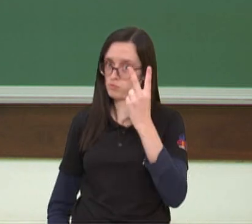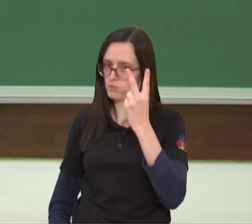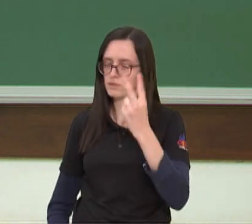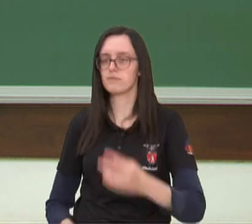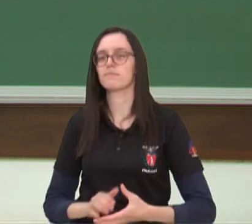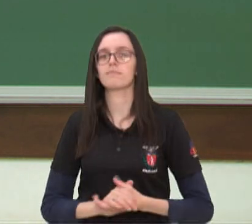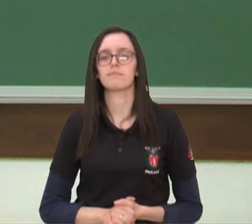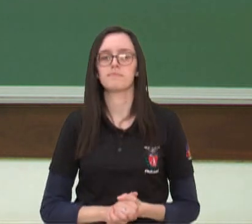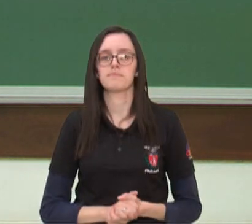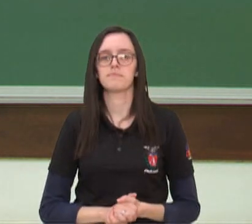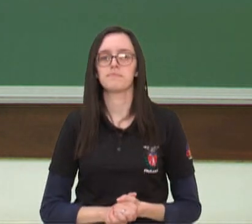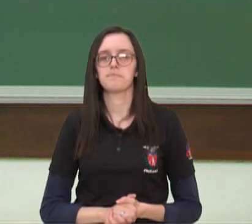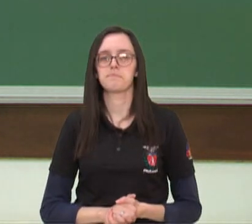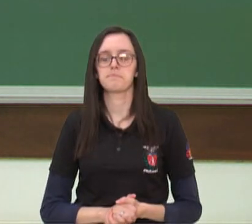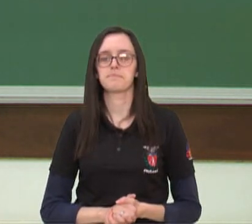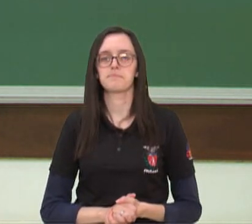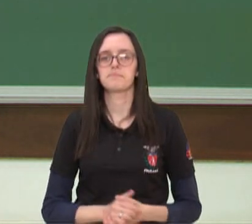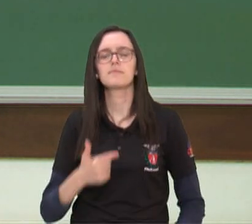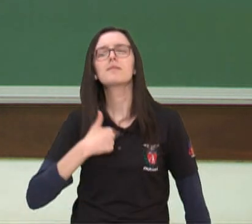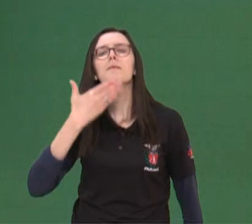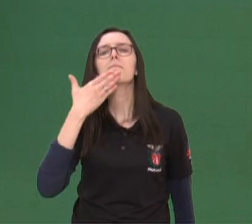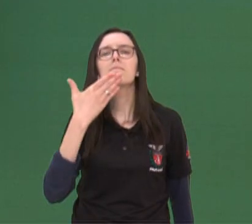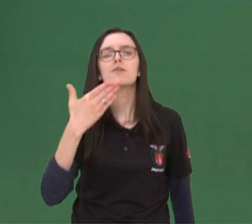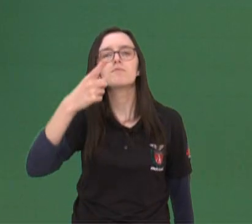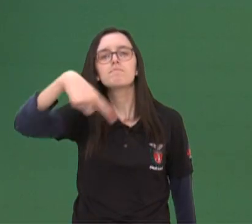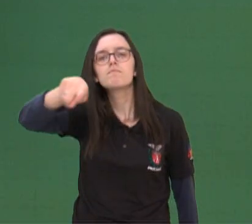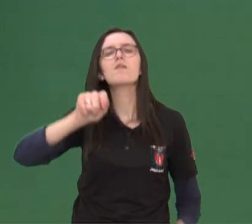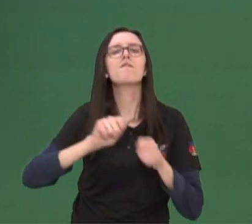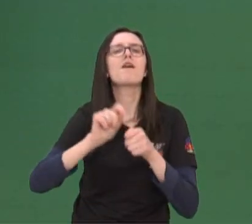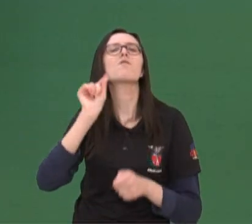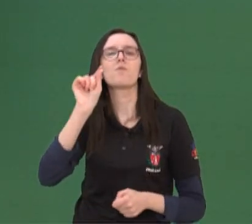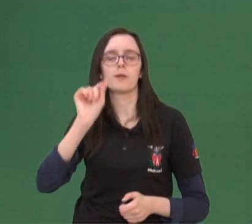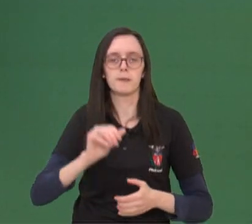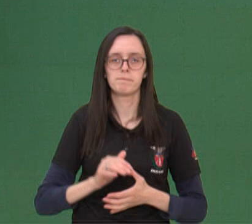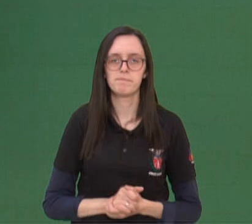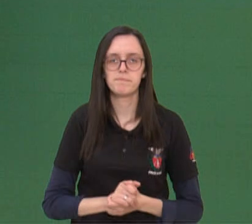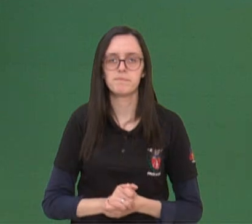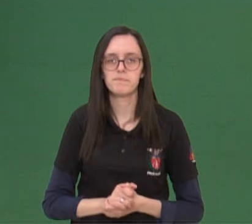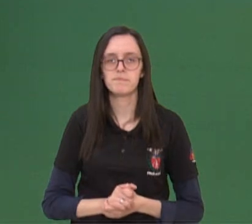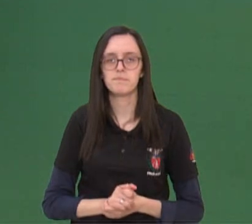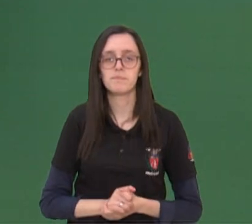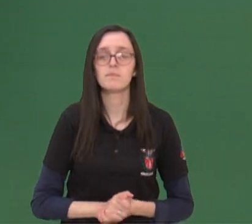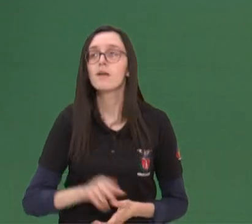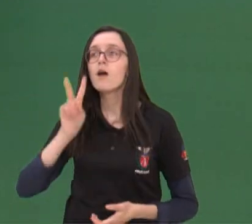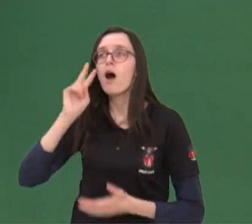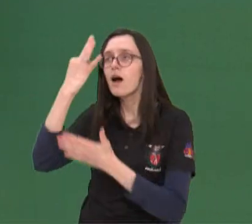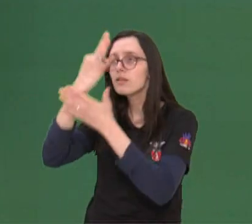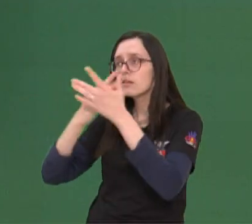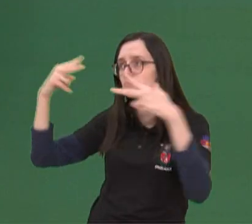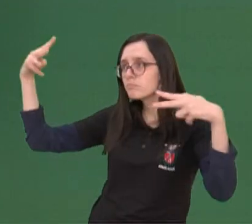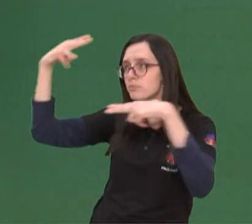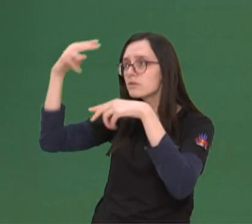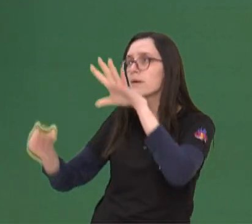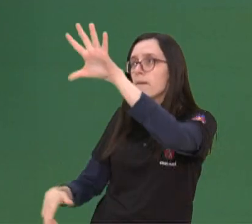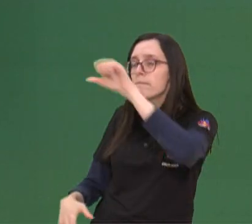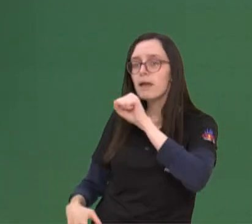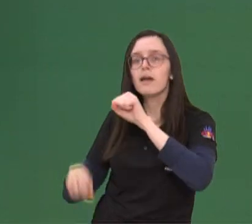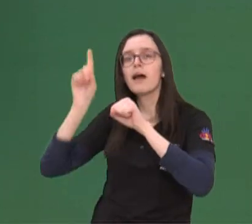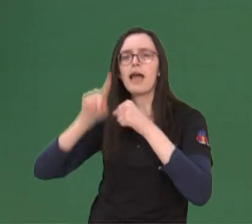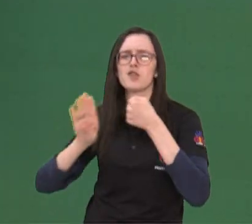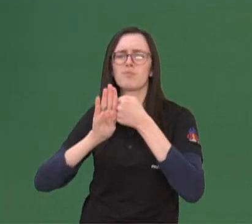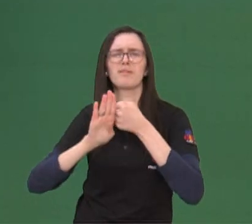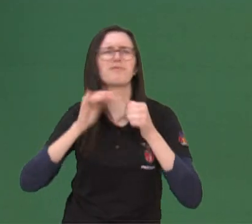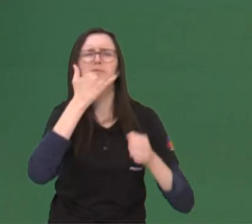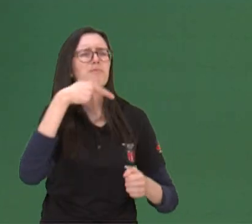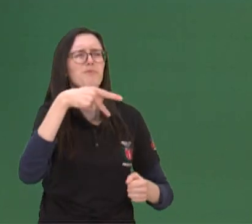2. Vou pedir para vocês fazerem o seguinte: retirar do texto os substantivos. Mas,